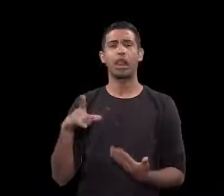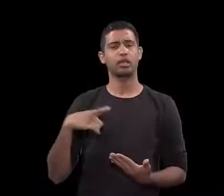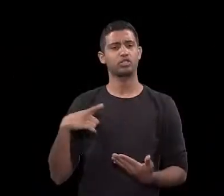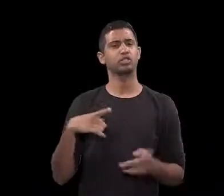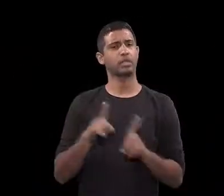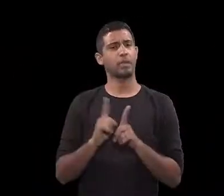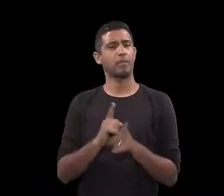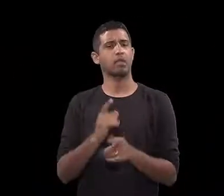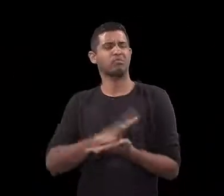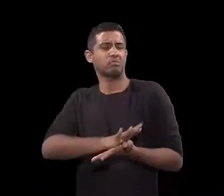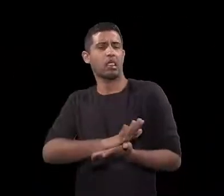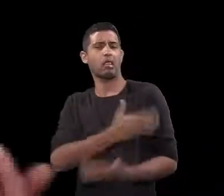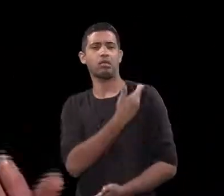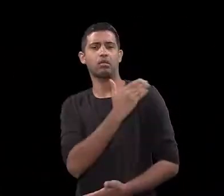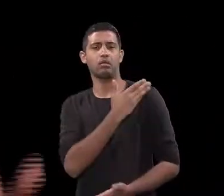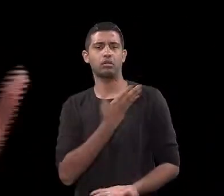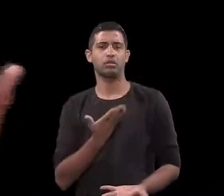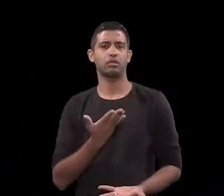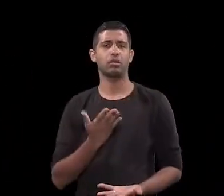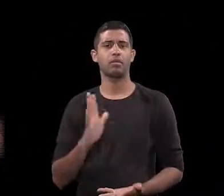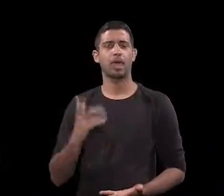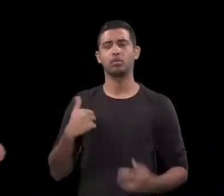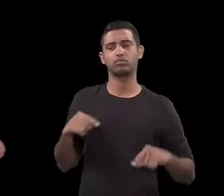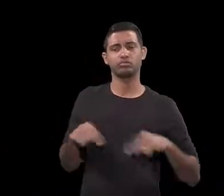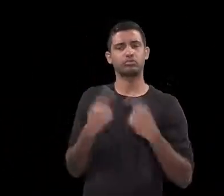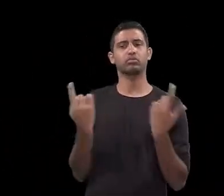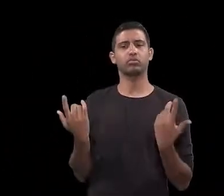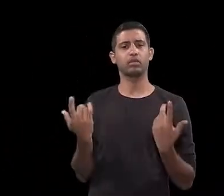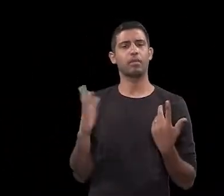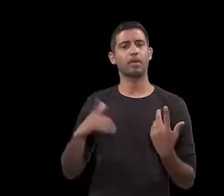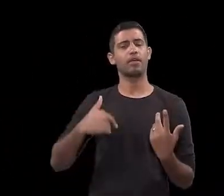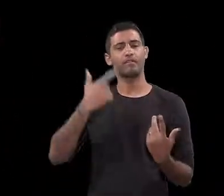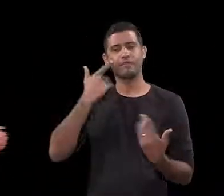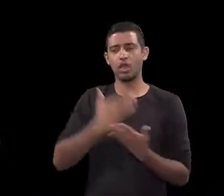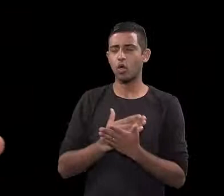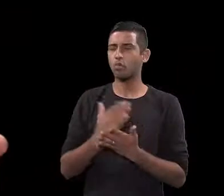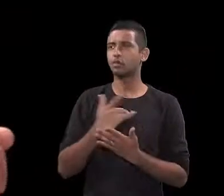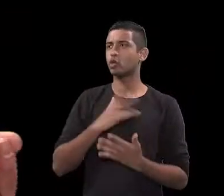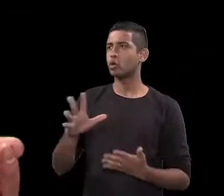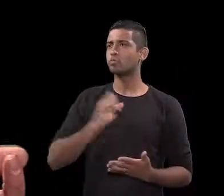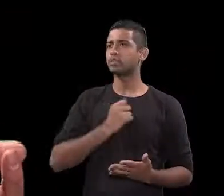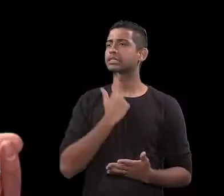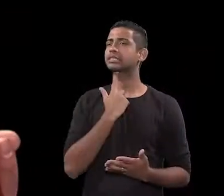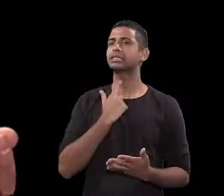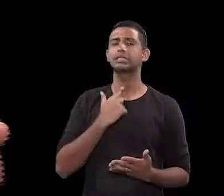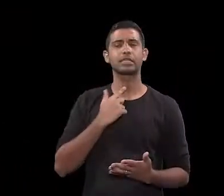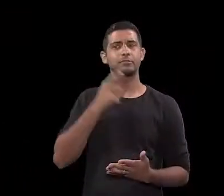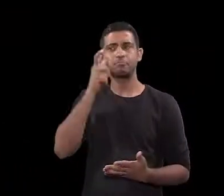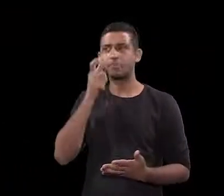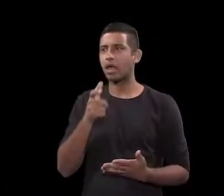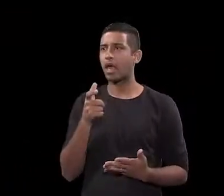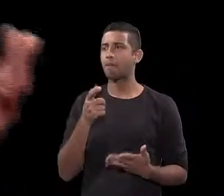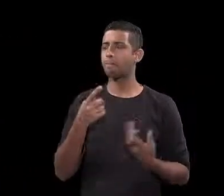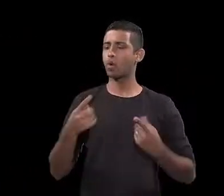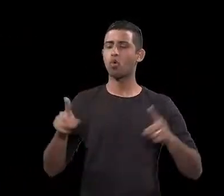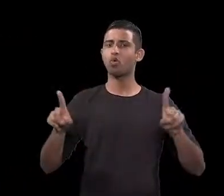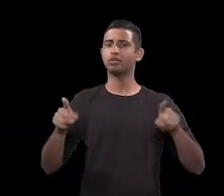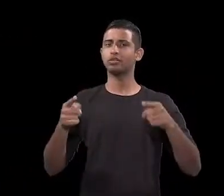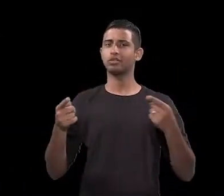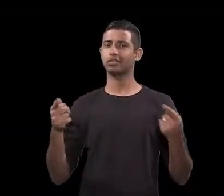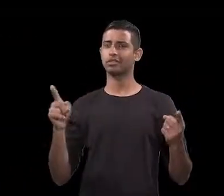ali também tinha racismo. Isso não era que me formava a mim, mas começou pela música. O interesse